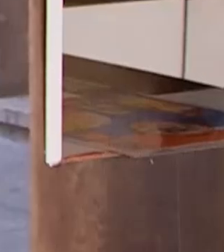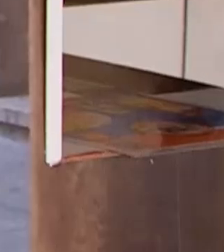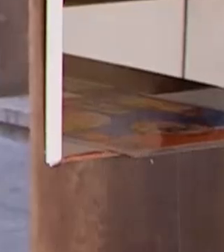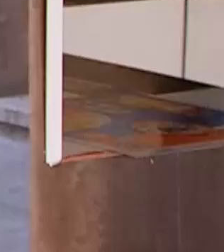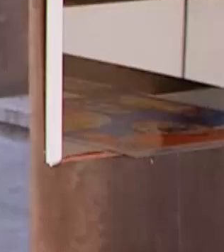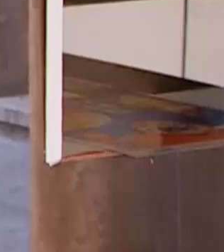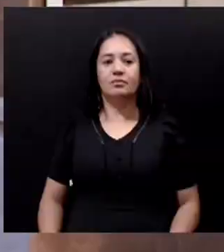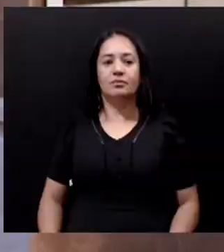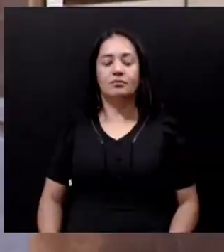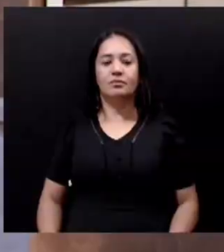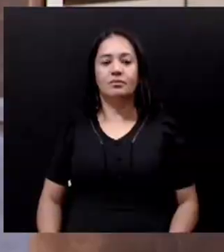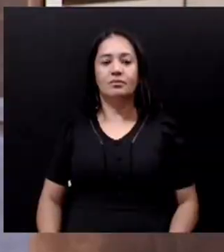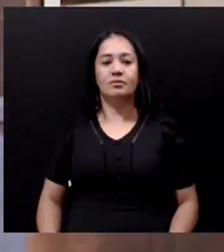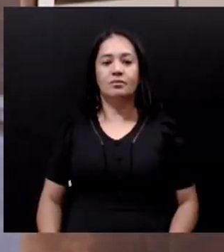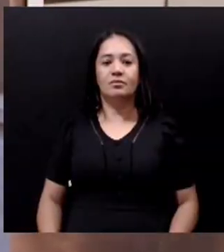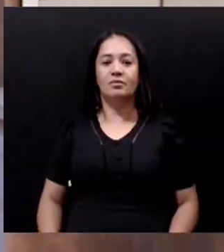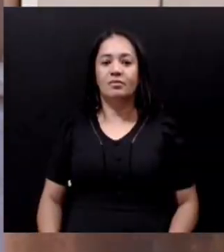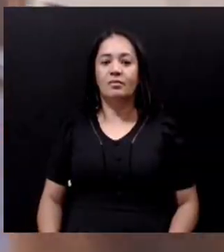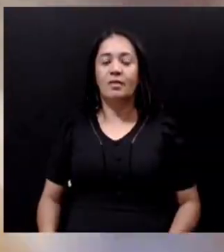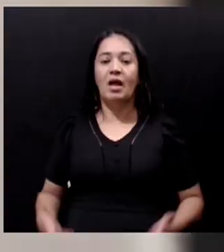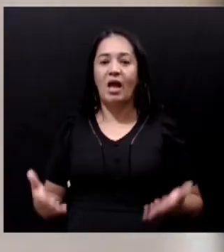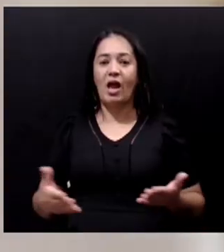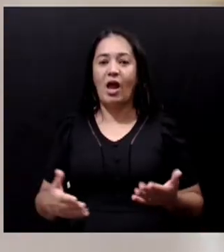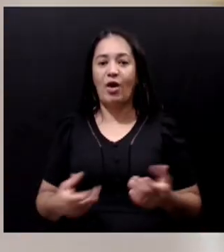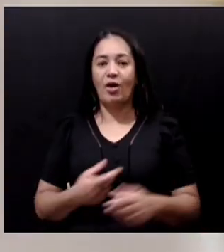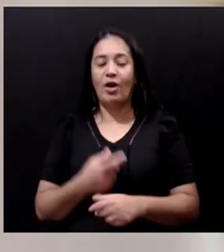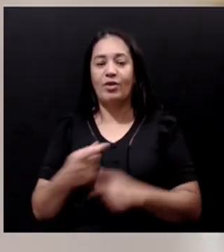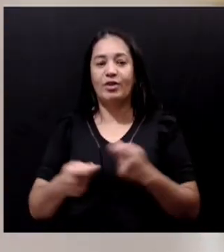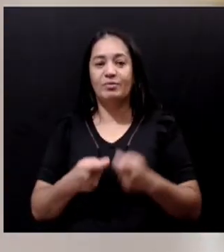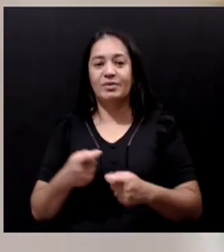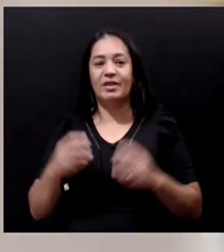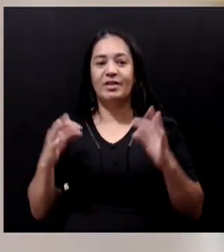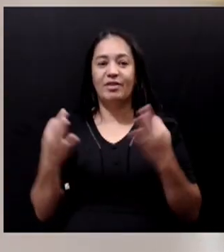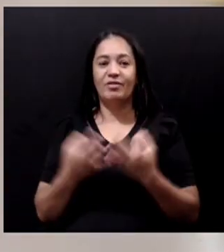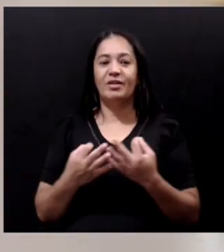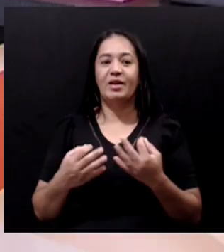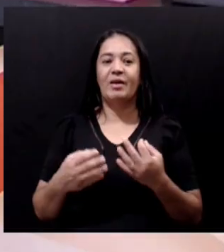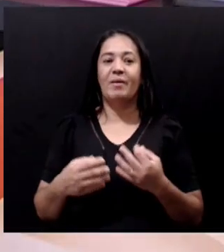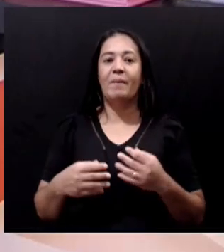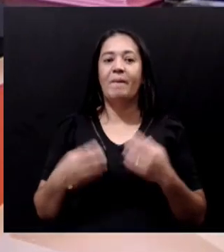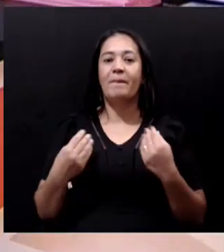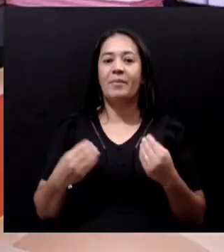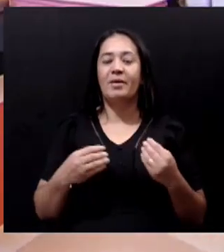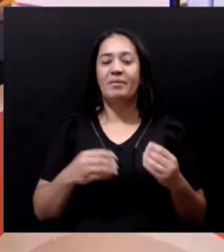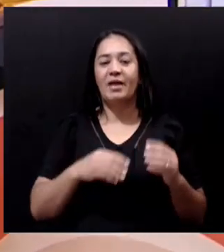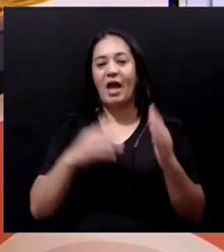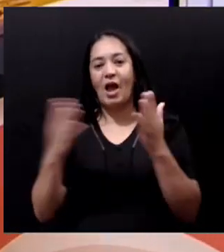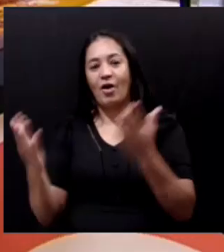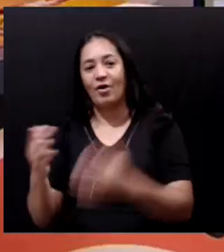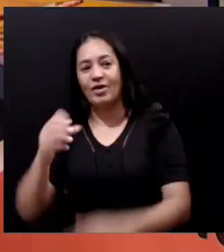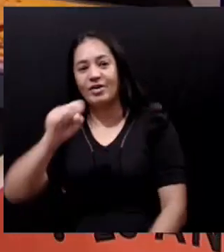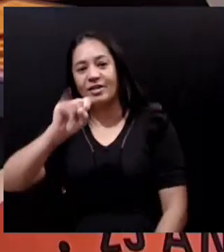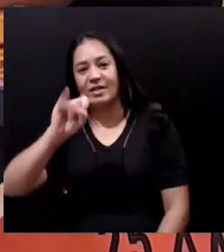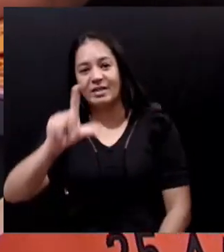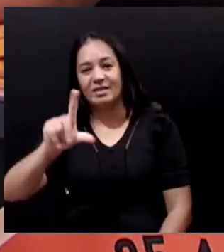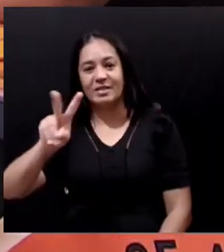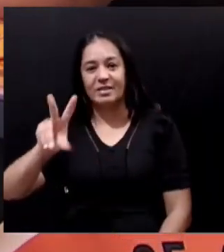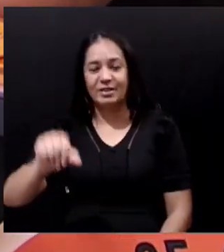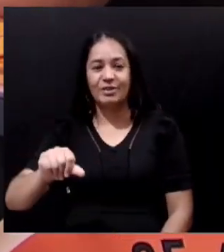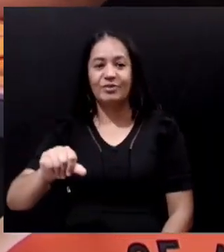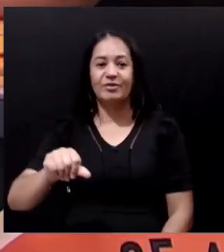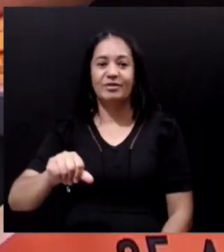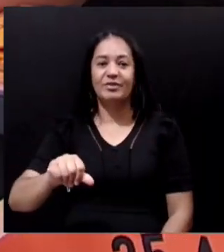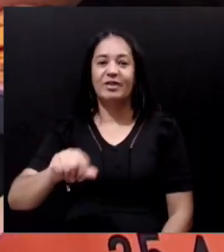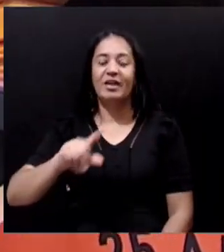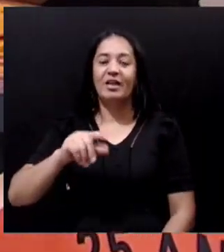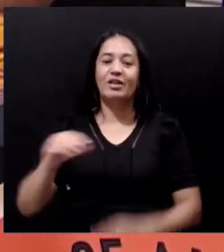Do negócio da família Gambetta para o da família Silva e Lima, que veio de Serra Grande, na Paraíba, e vive